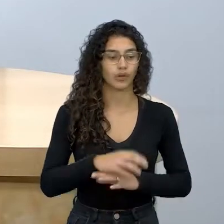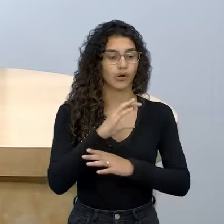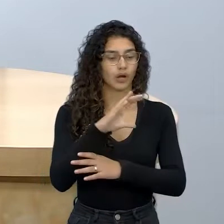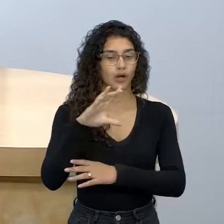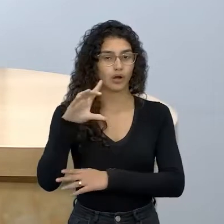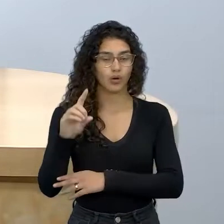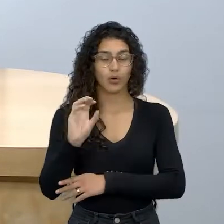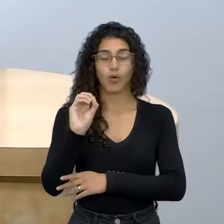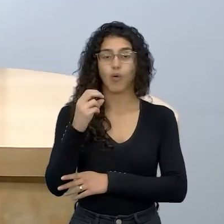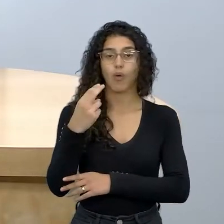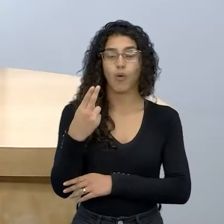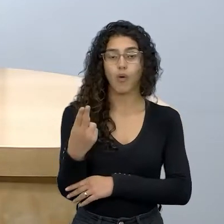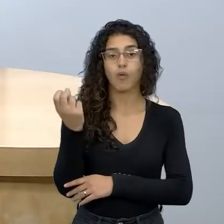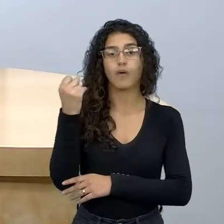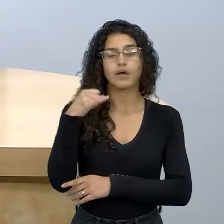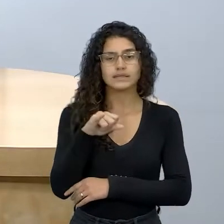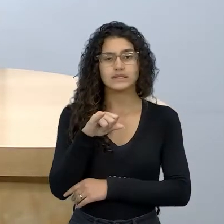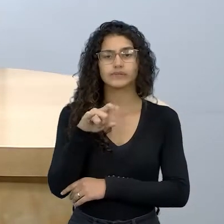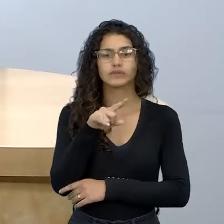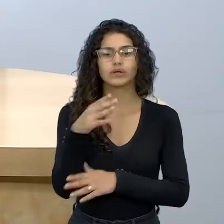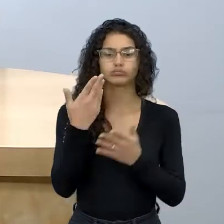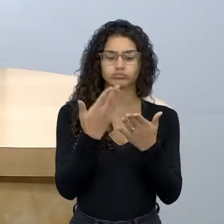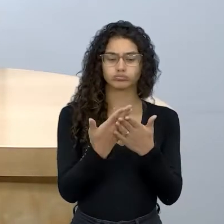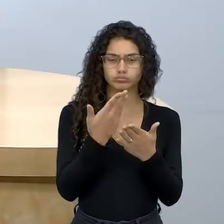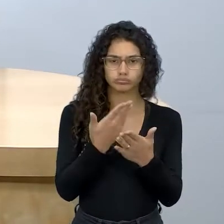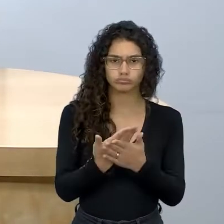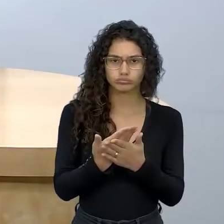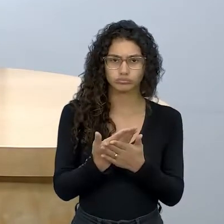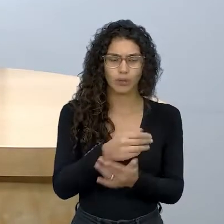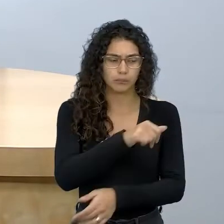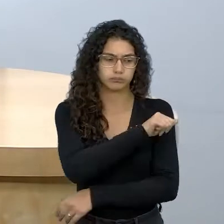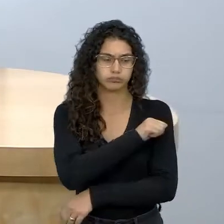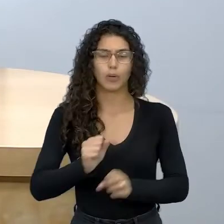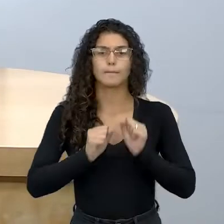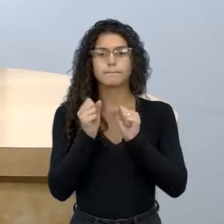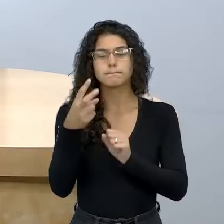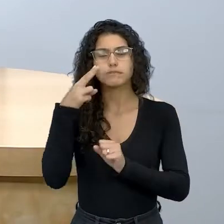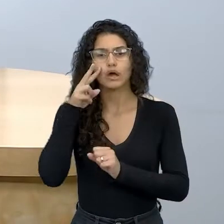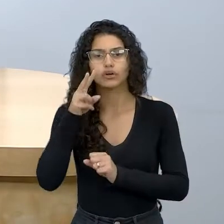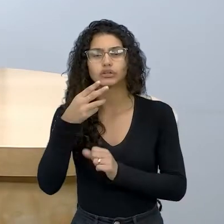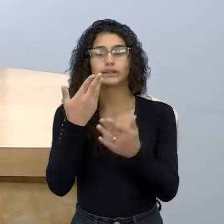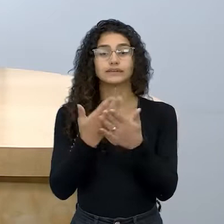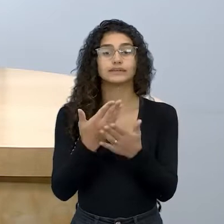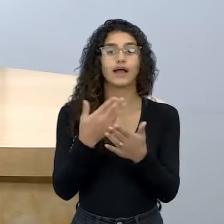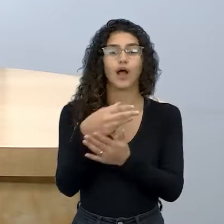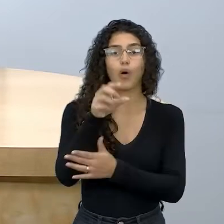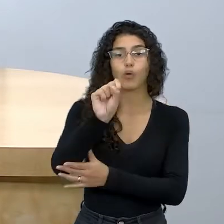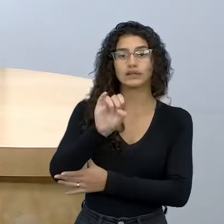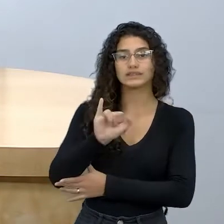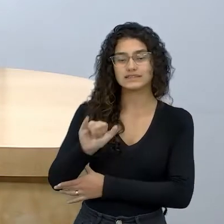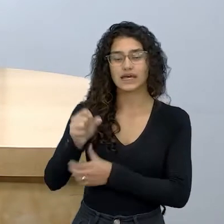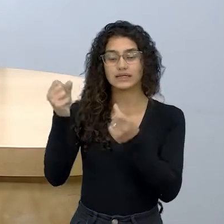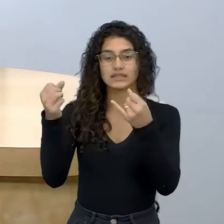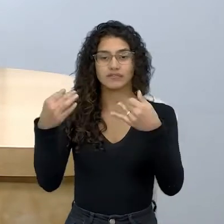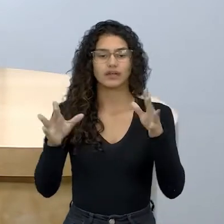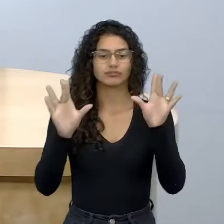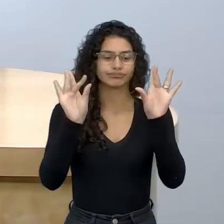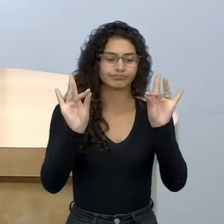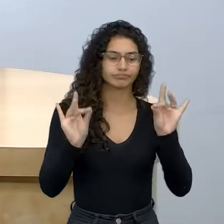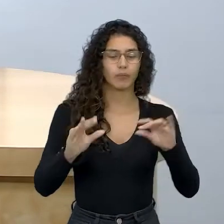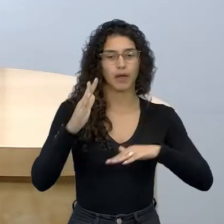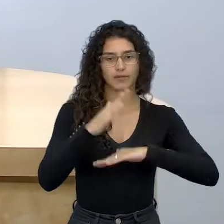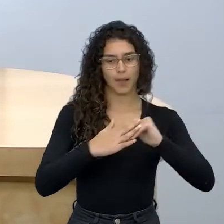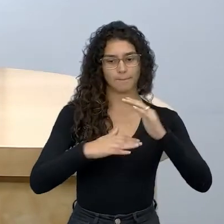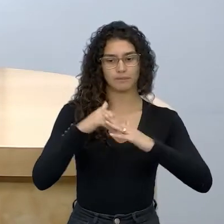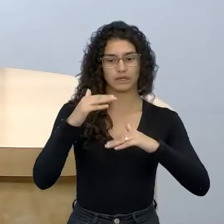coordenador, ou se você for estudante, você pode revisar lá as aulas SEI, que eu descrevi cada uma dessas